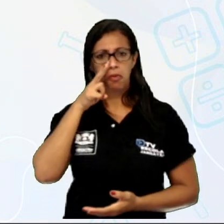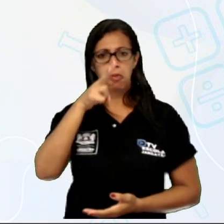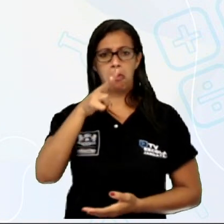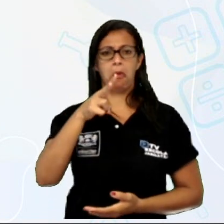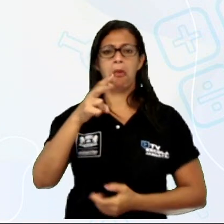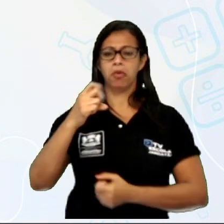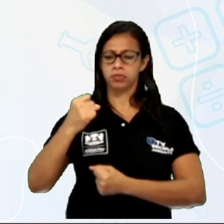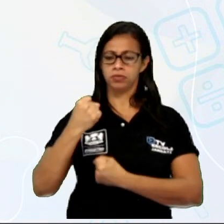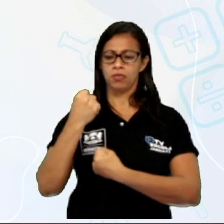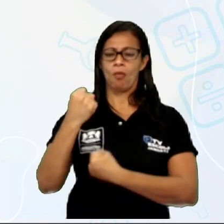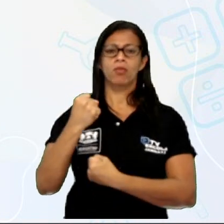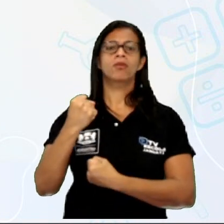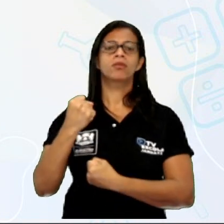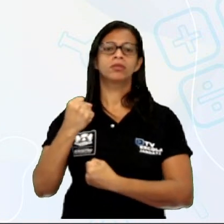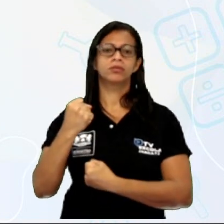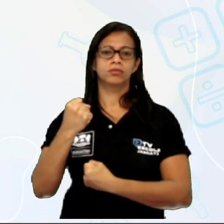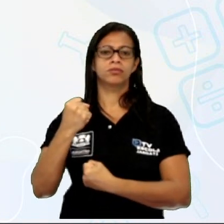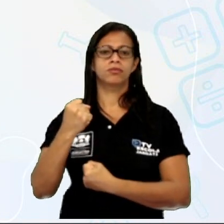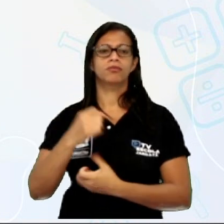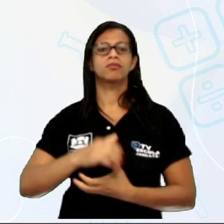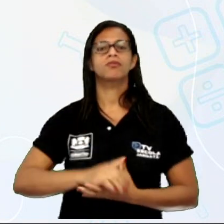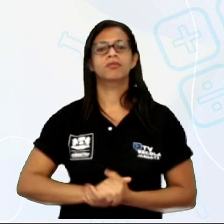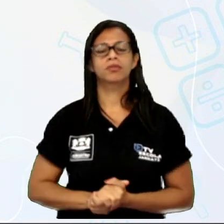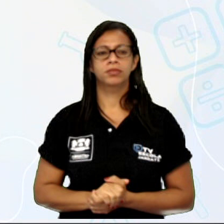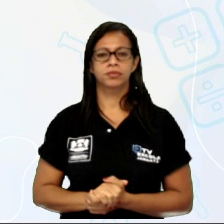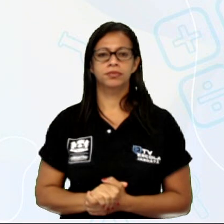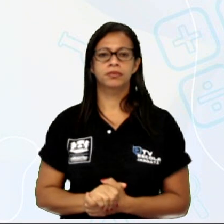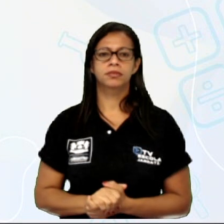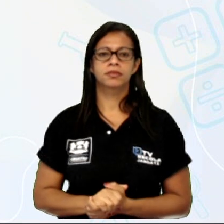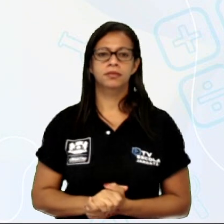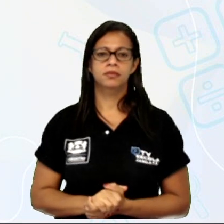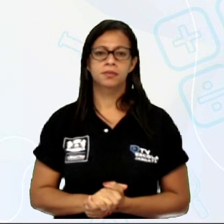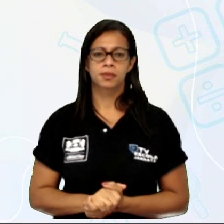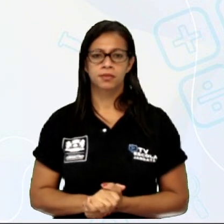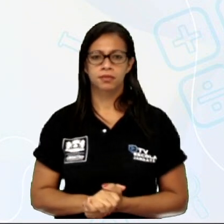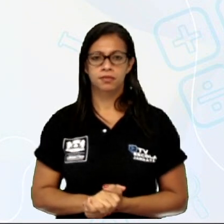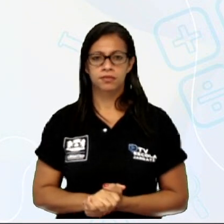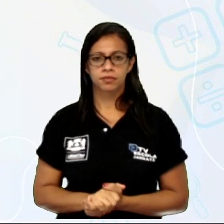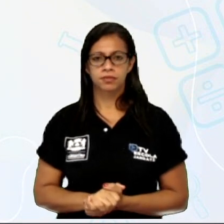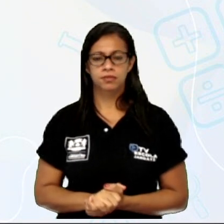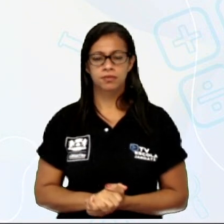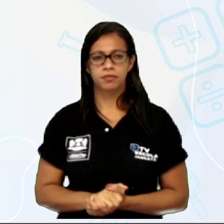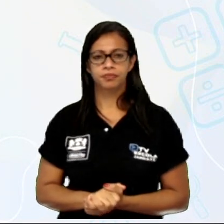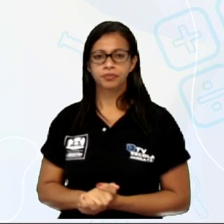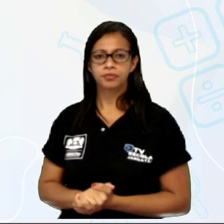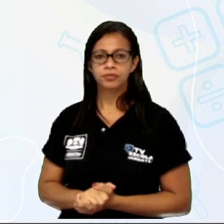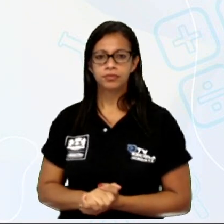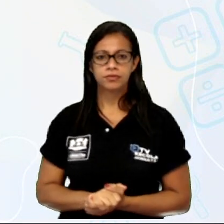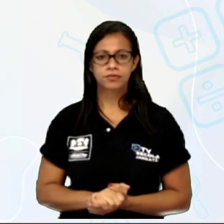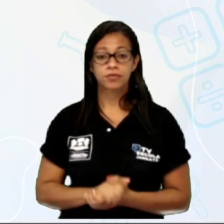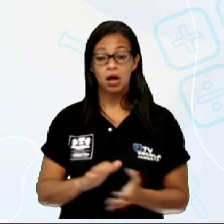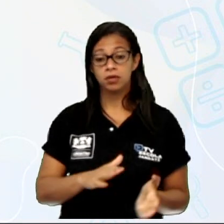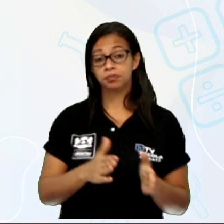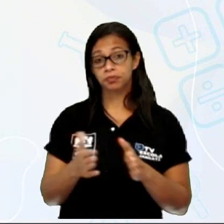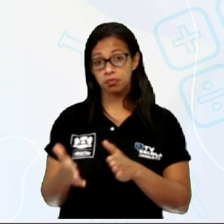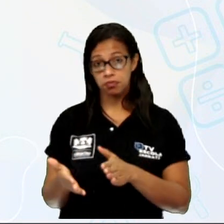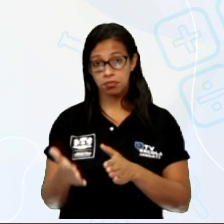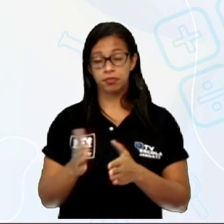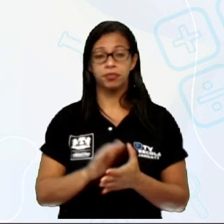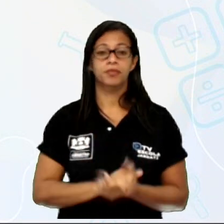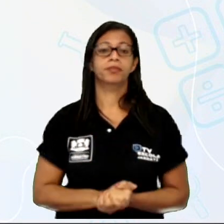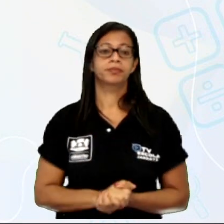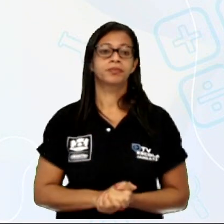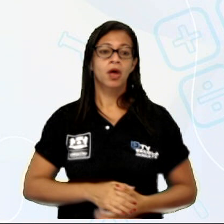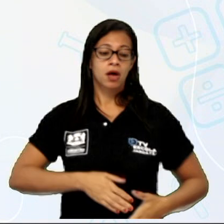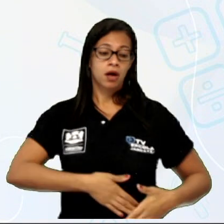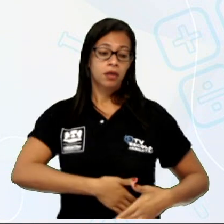sempre à frente e conseguia se destacar por isso, certo? Nesse período do consulado,